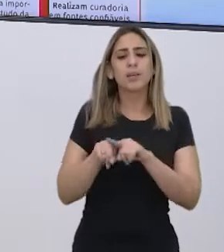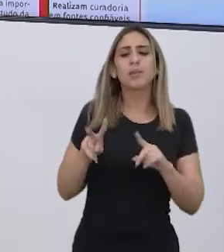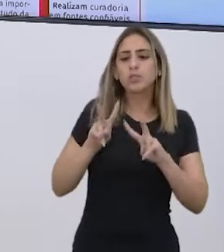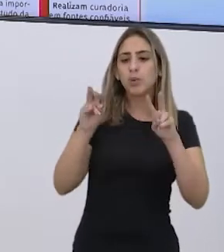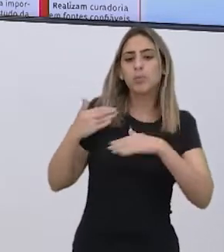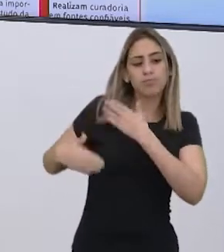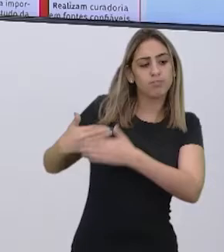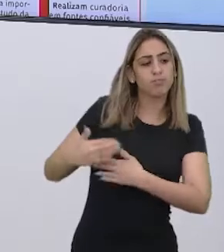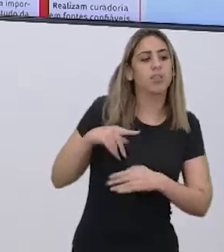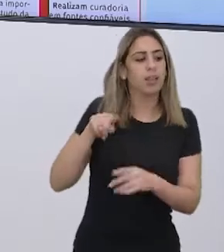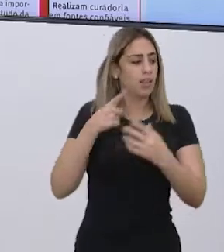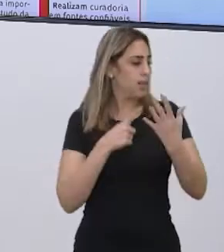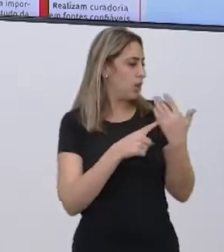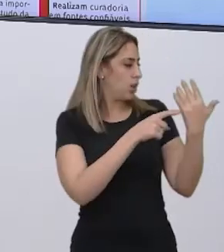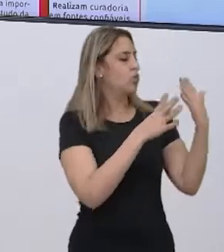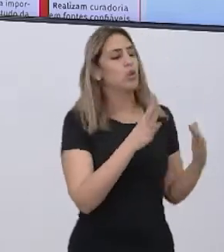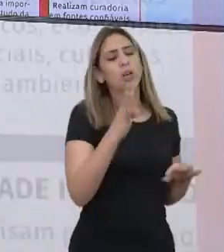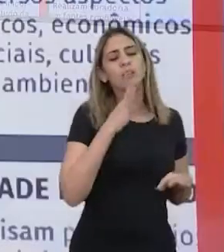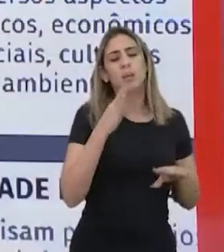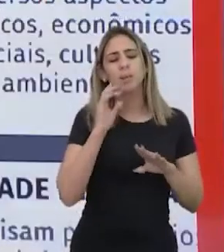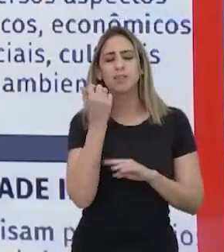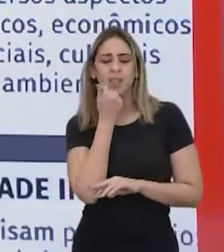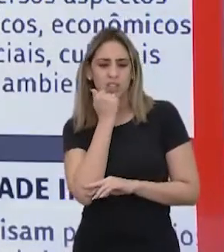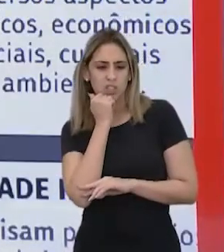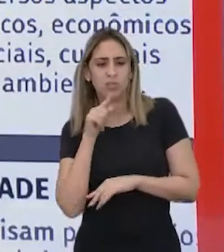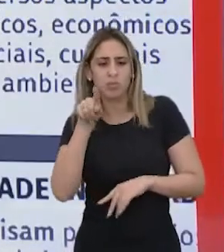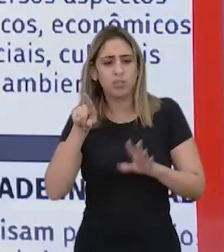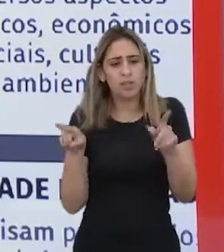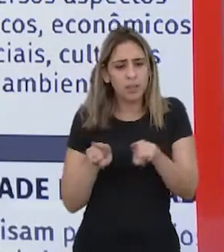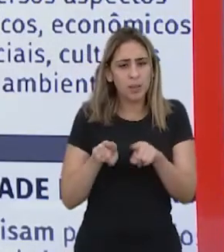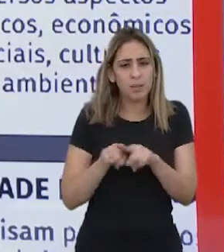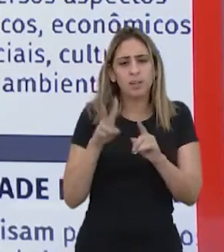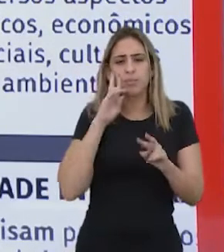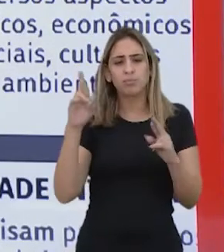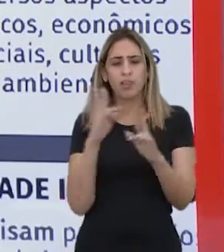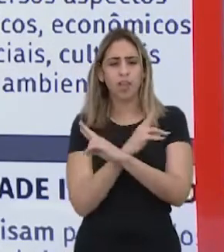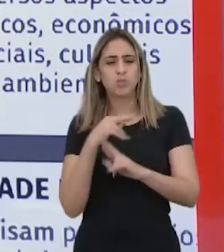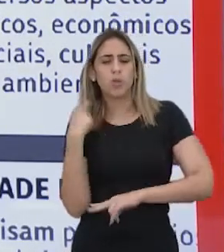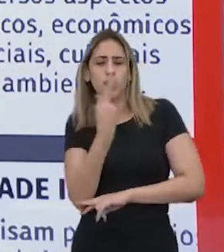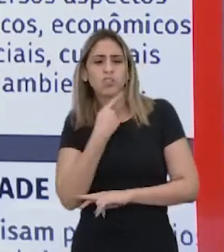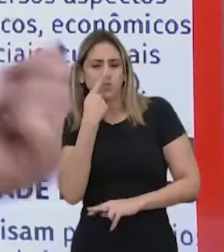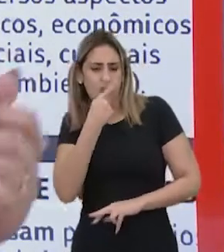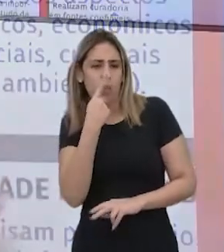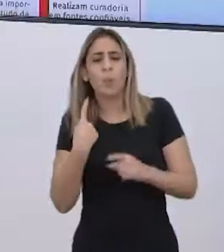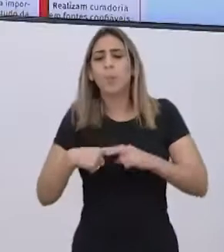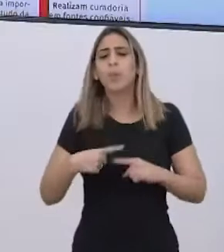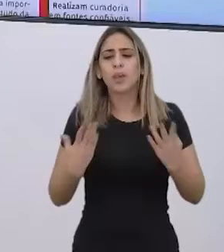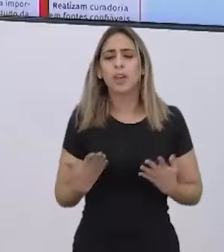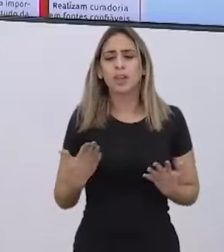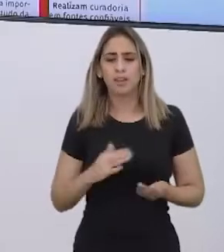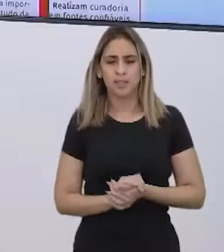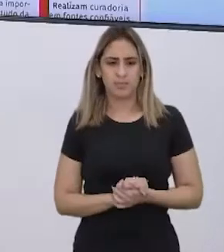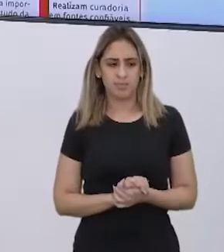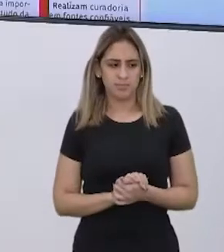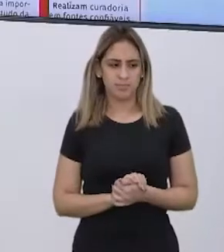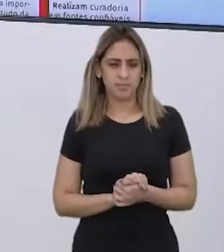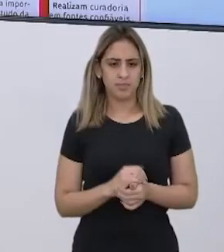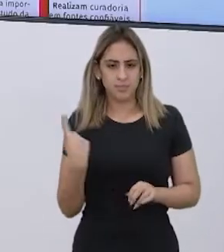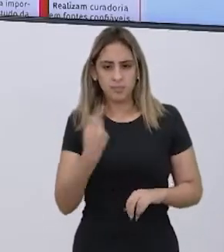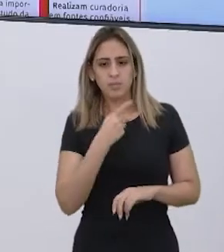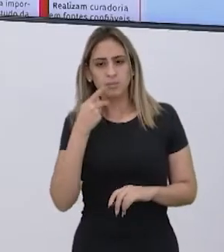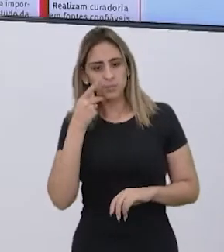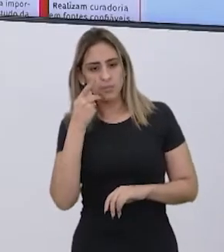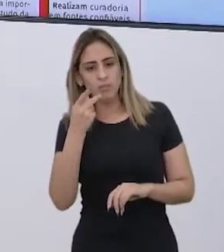sobre o desenvolvimento tecnológico e conhecimento científico. Isso também se relaciona com o que a gente falou. Por quê? Porque quando a gente